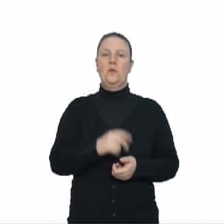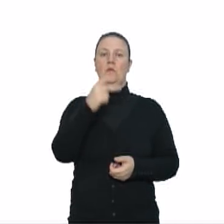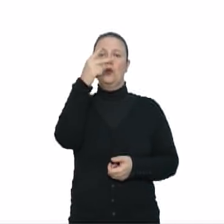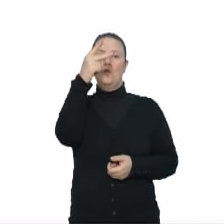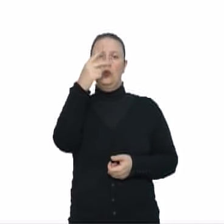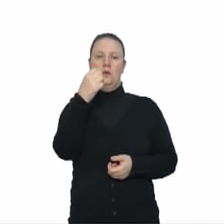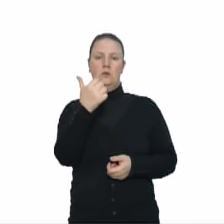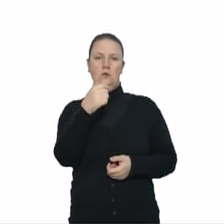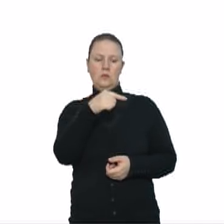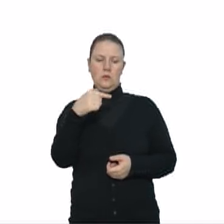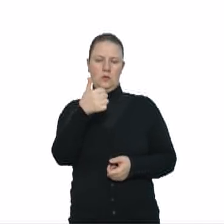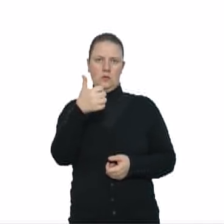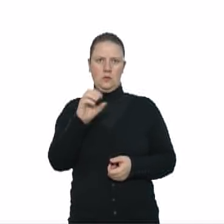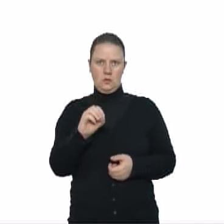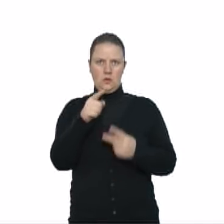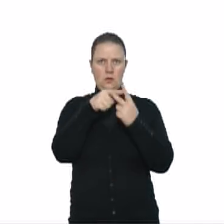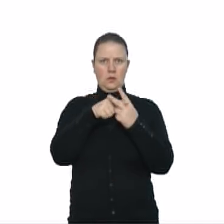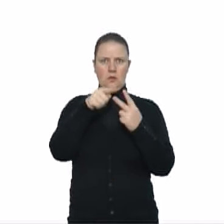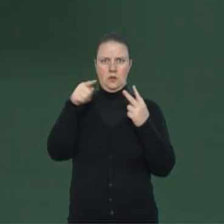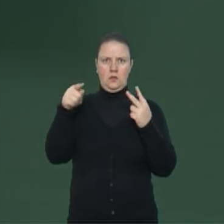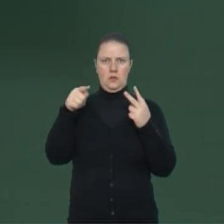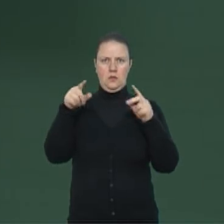é raiz da minha equação, ok?